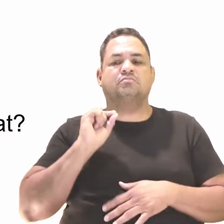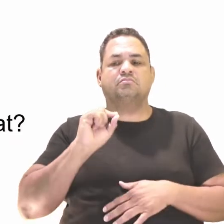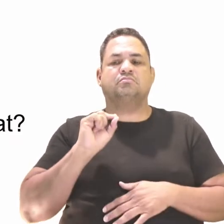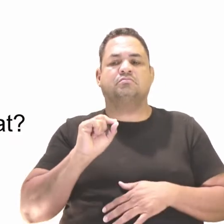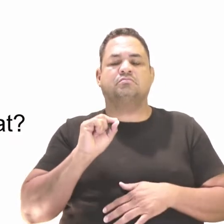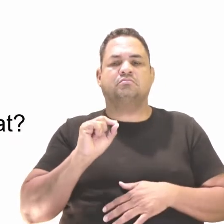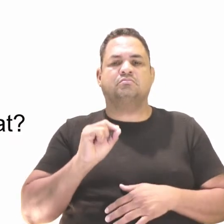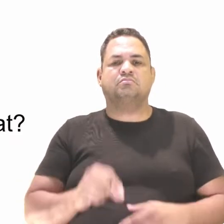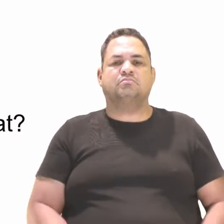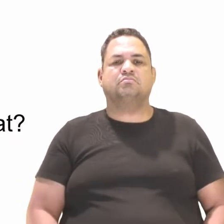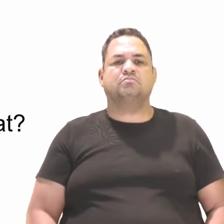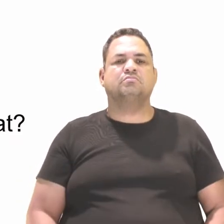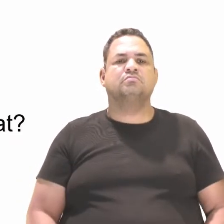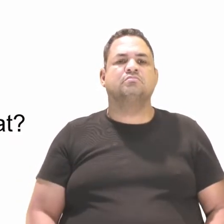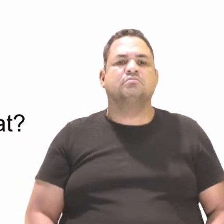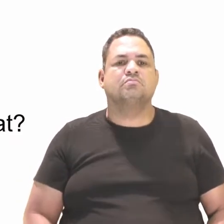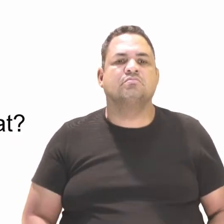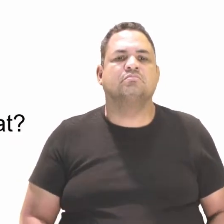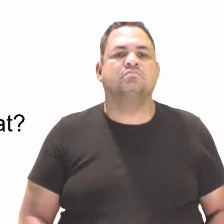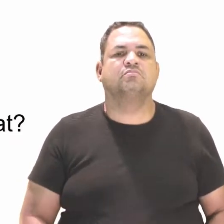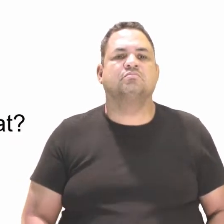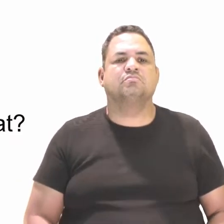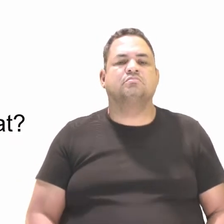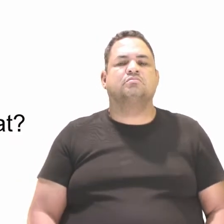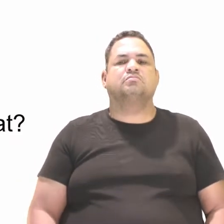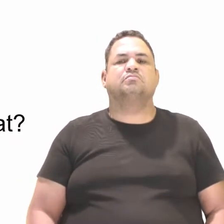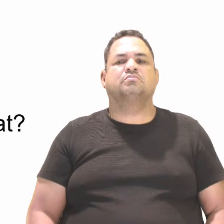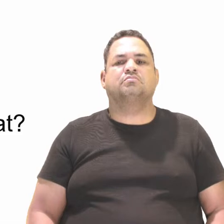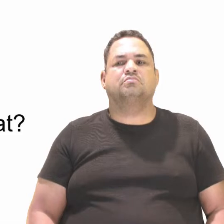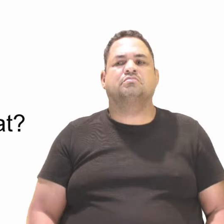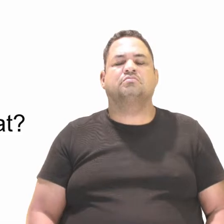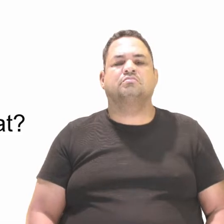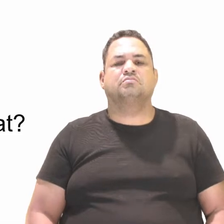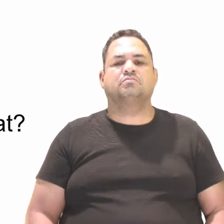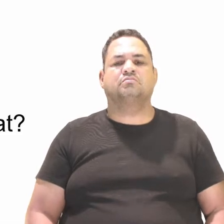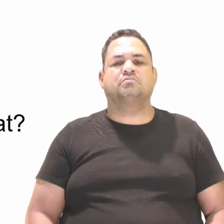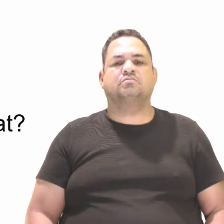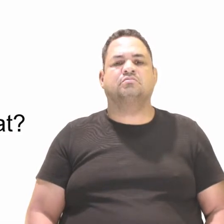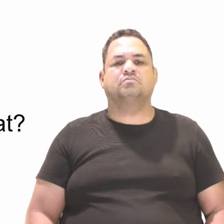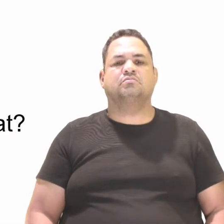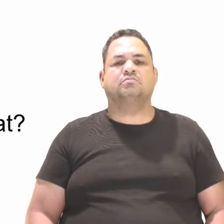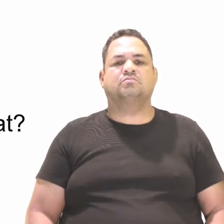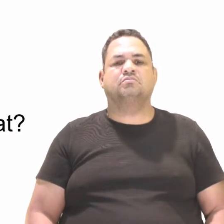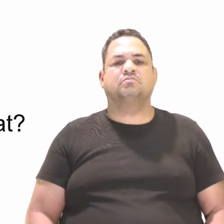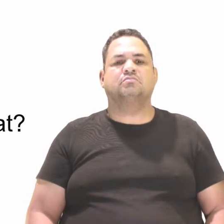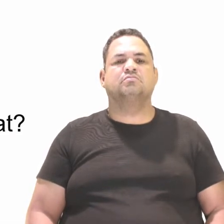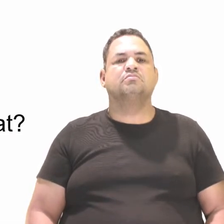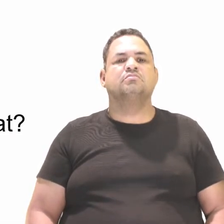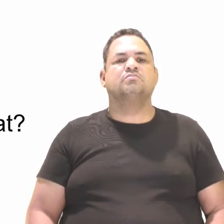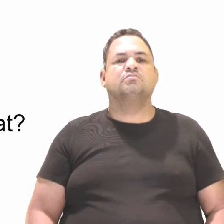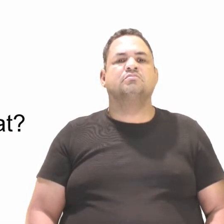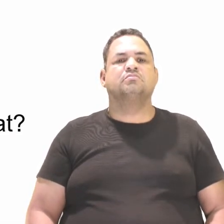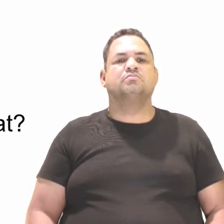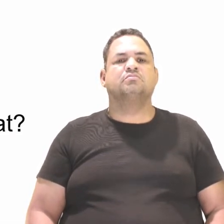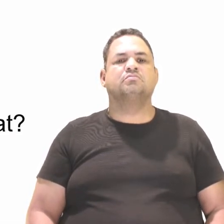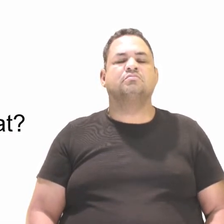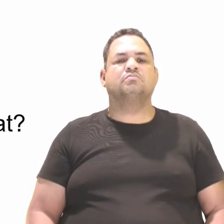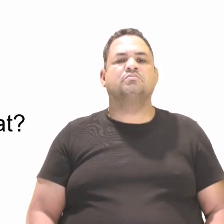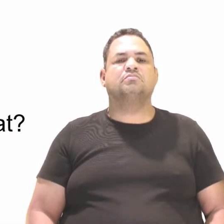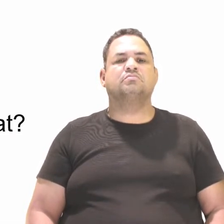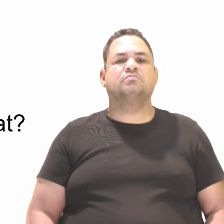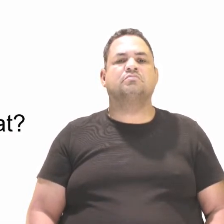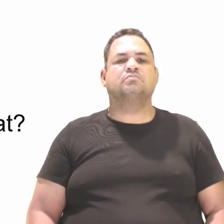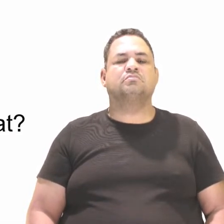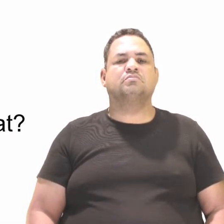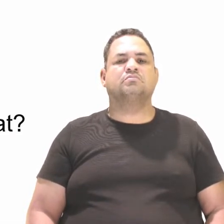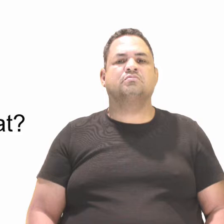quê? Essa questão do que tal, e aí ela manda um join us, ou seja, join